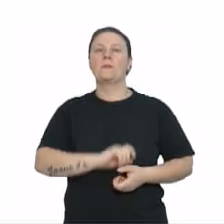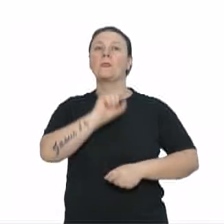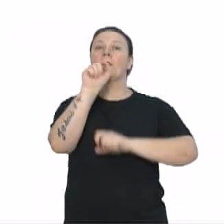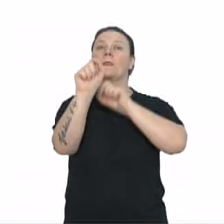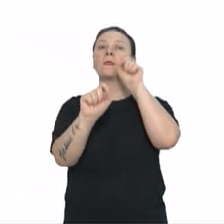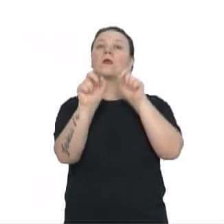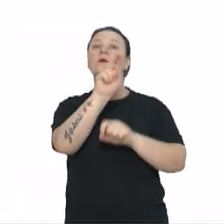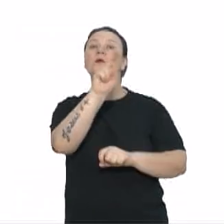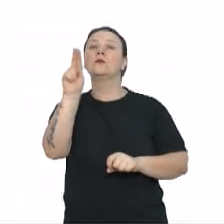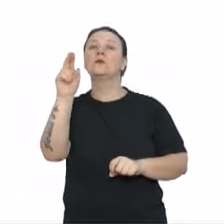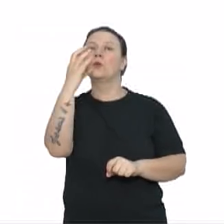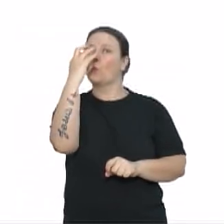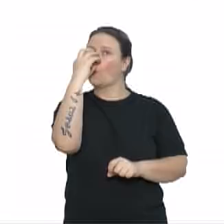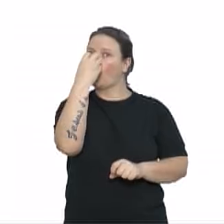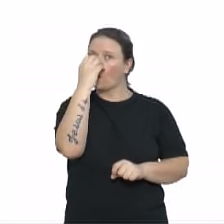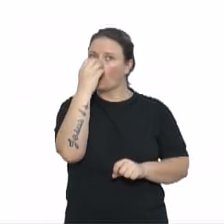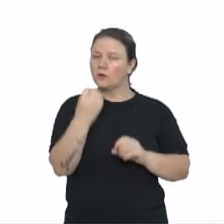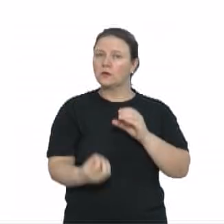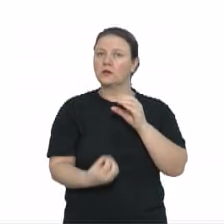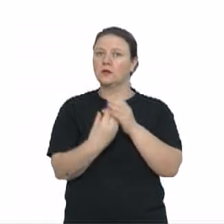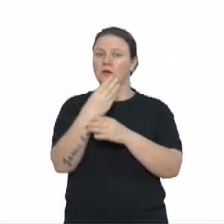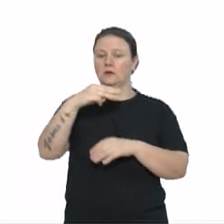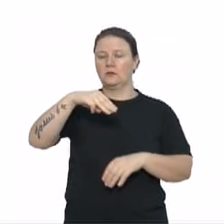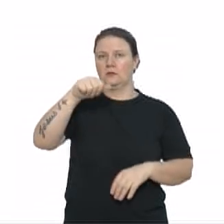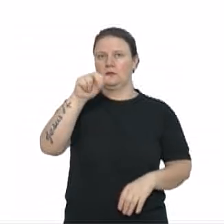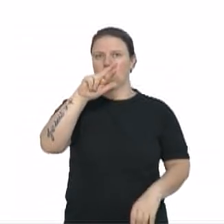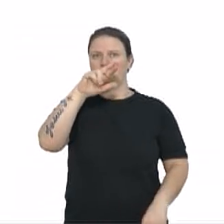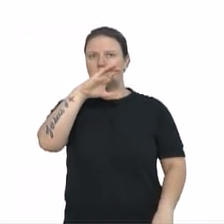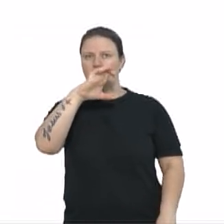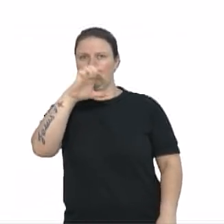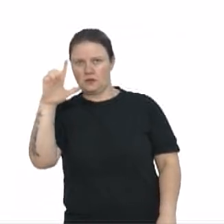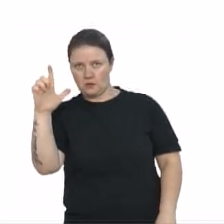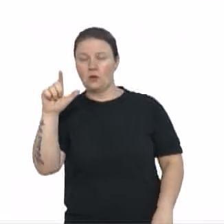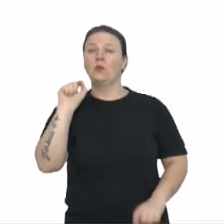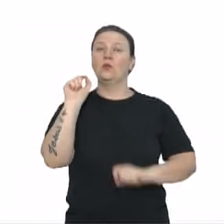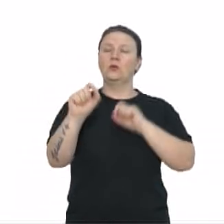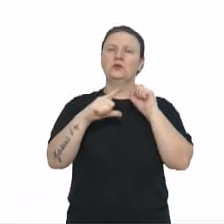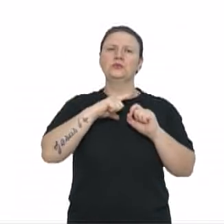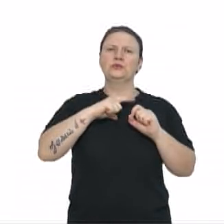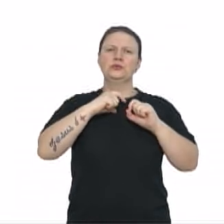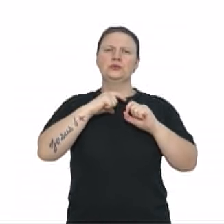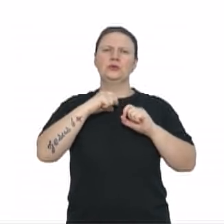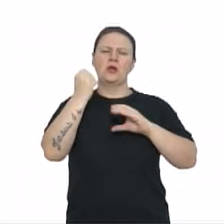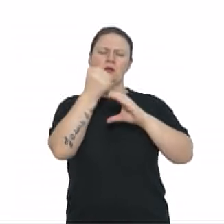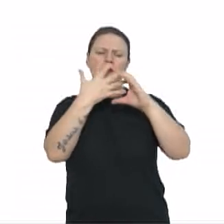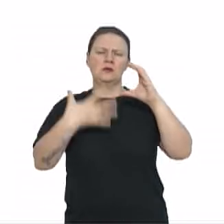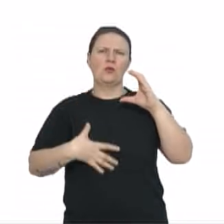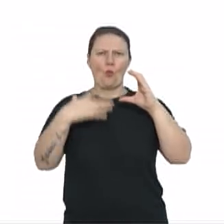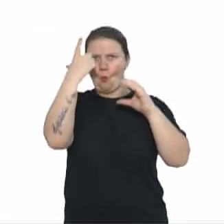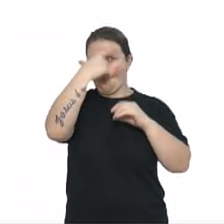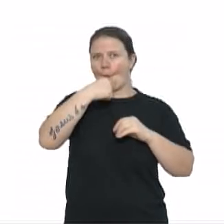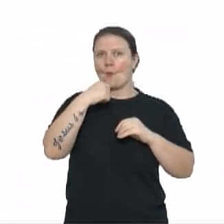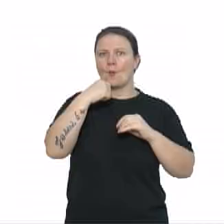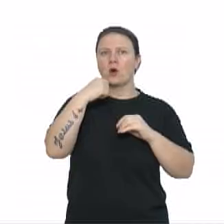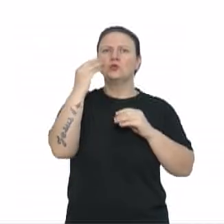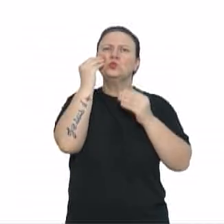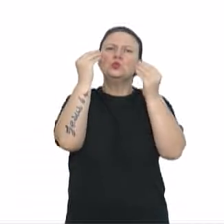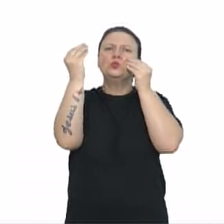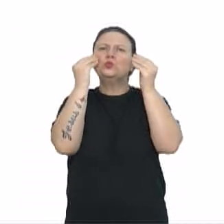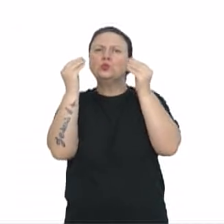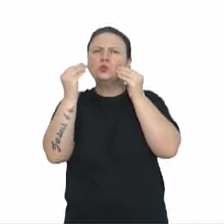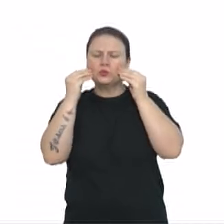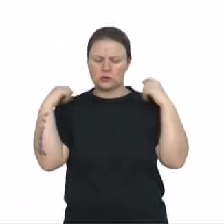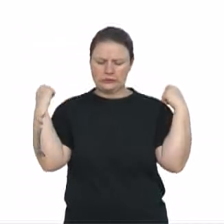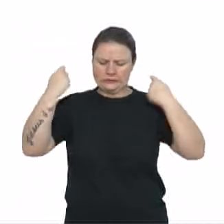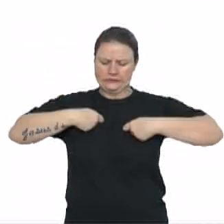Qual o nome do palhaço criado por Marcel Marceau, que tinha a cara pintada, casaco listrado e